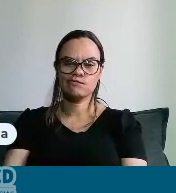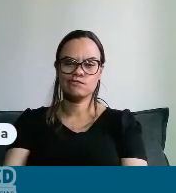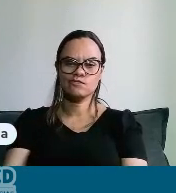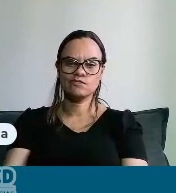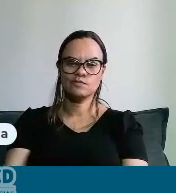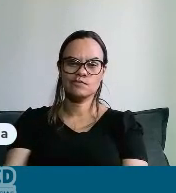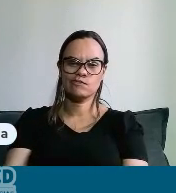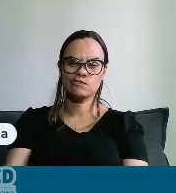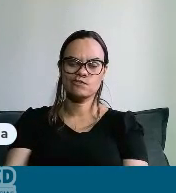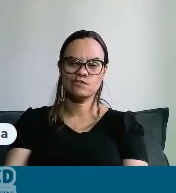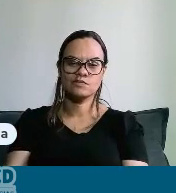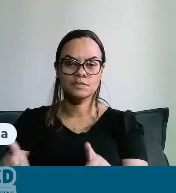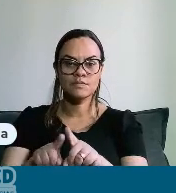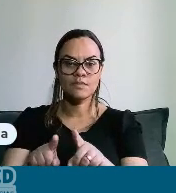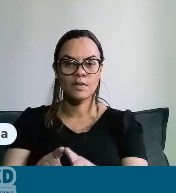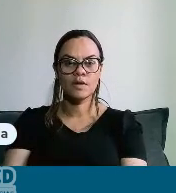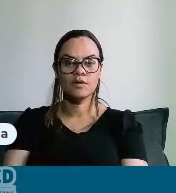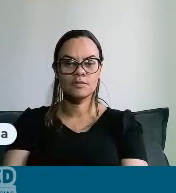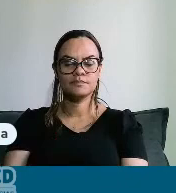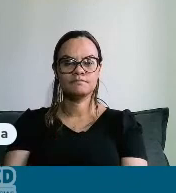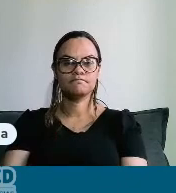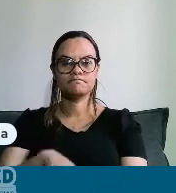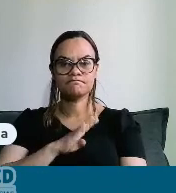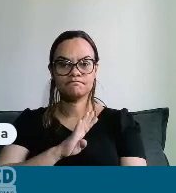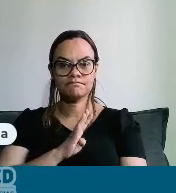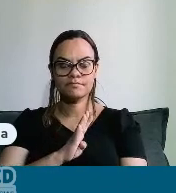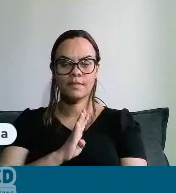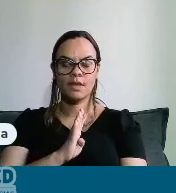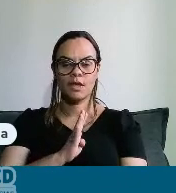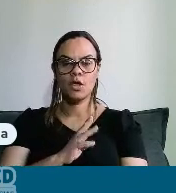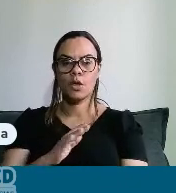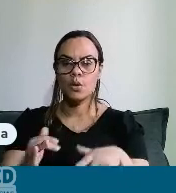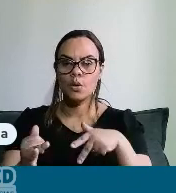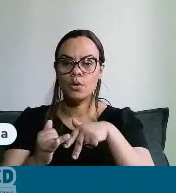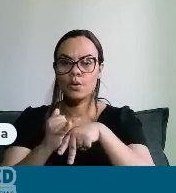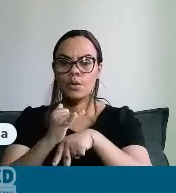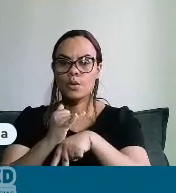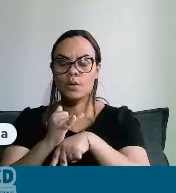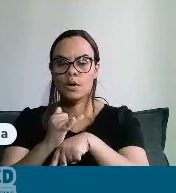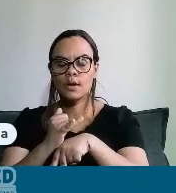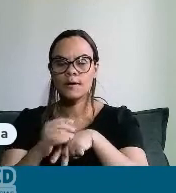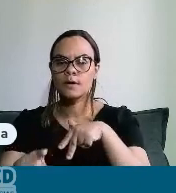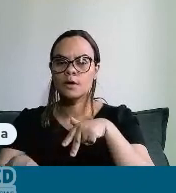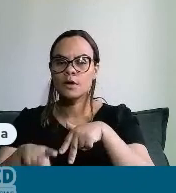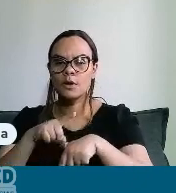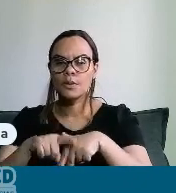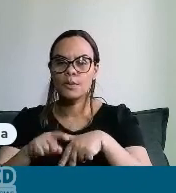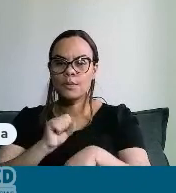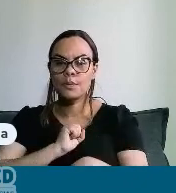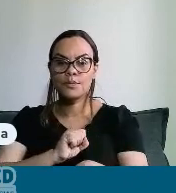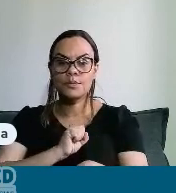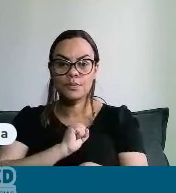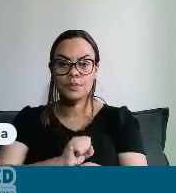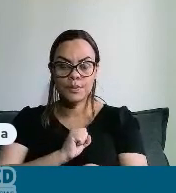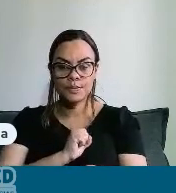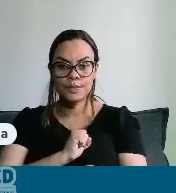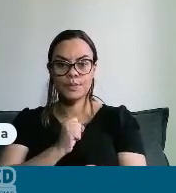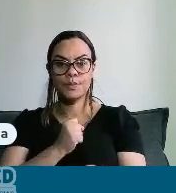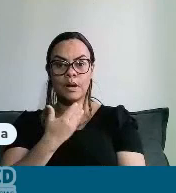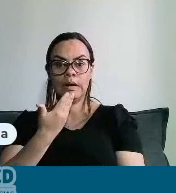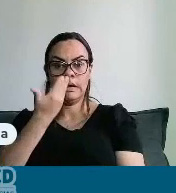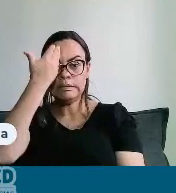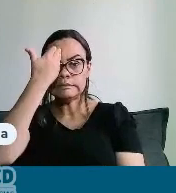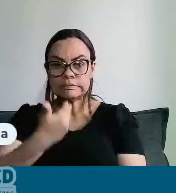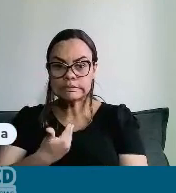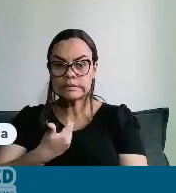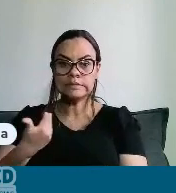né, do risco cardiovascular. Então, pacientes que possam ter apresentado infarto, que apresentem infarto ou derrames, né,